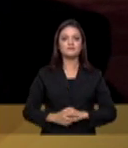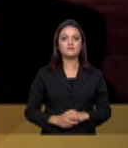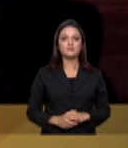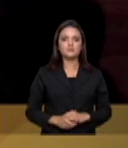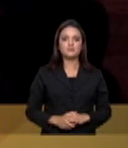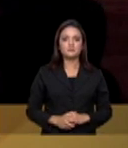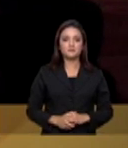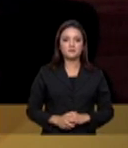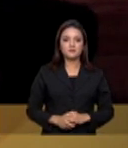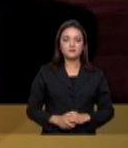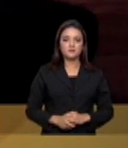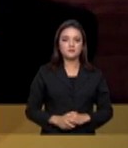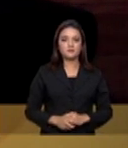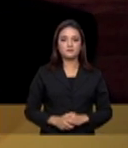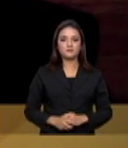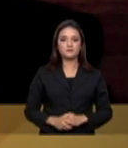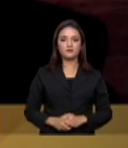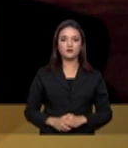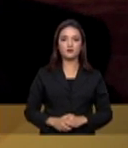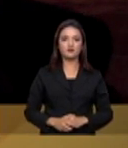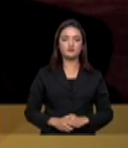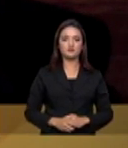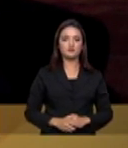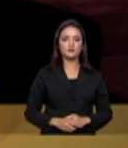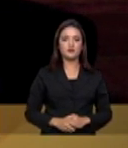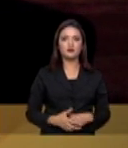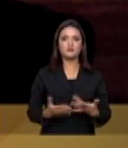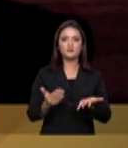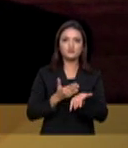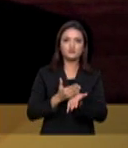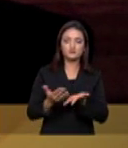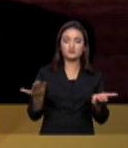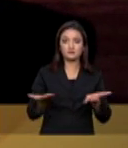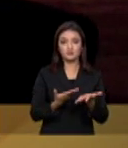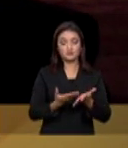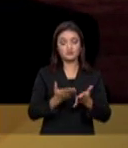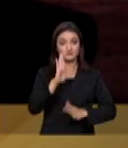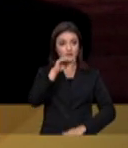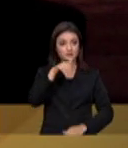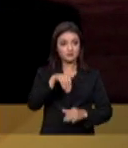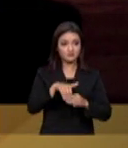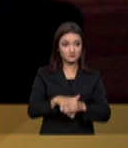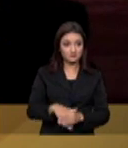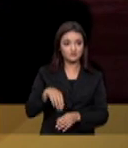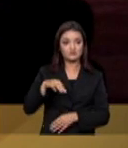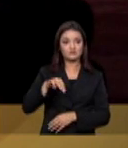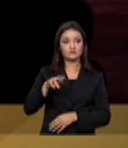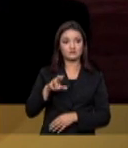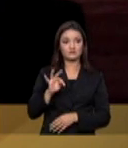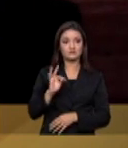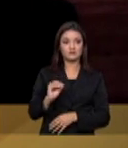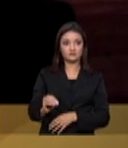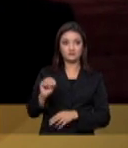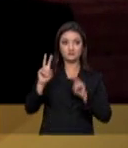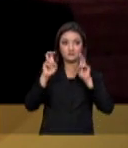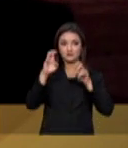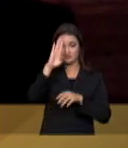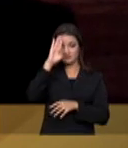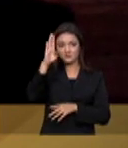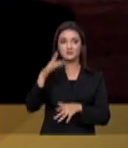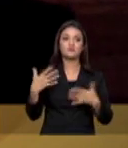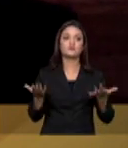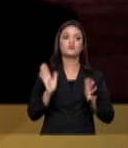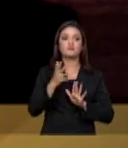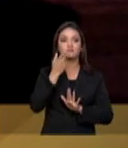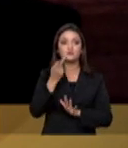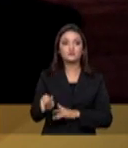passo ao exame do mérito do recurso extraordinário plenário do STF julga recurso que discute